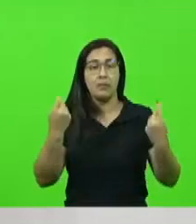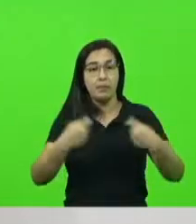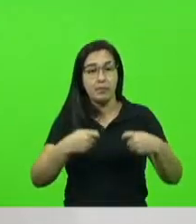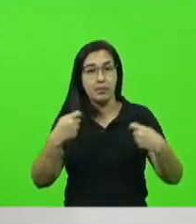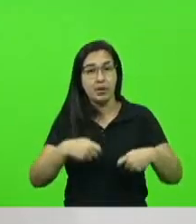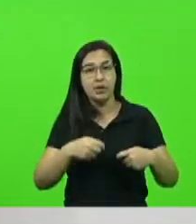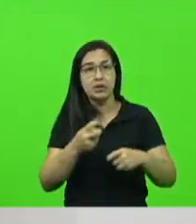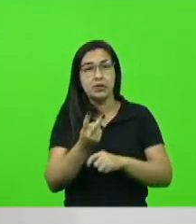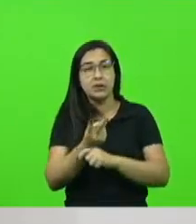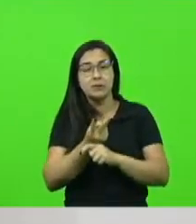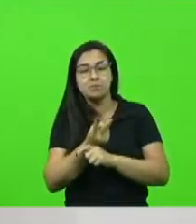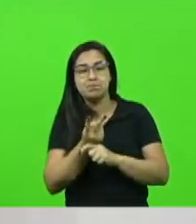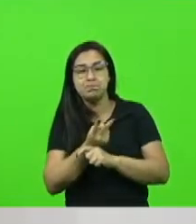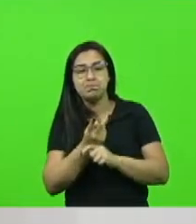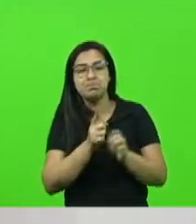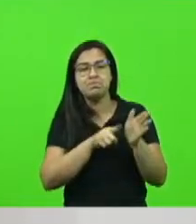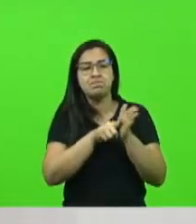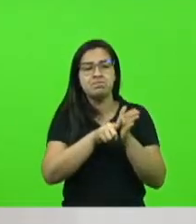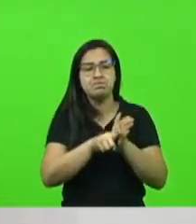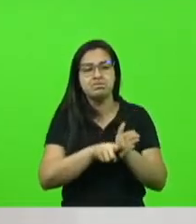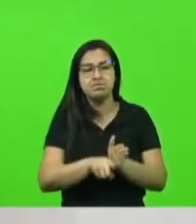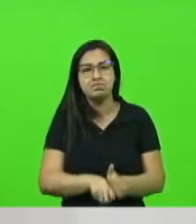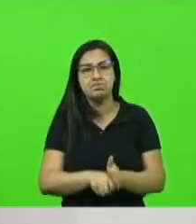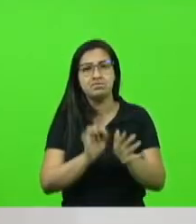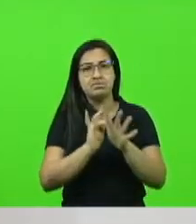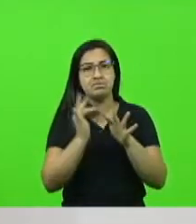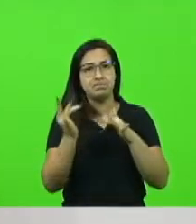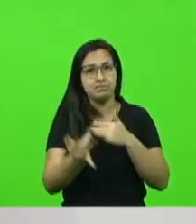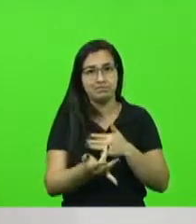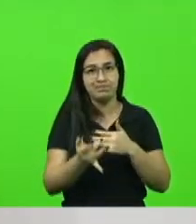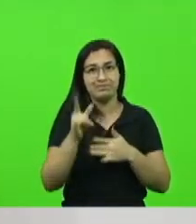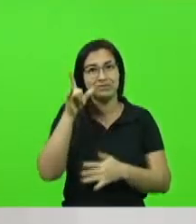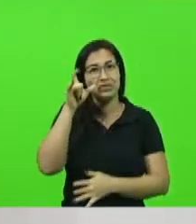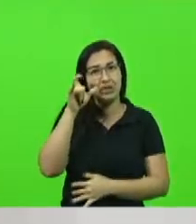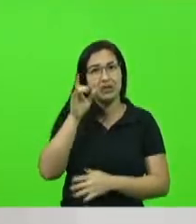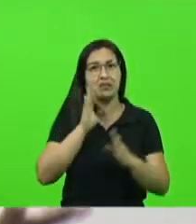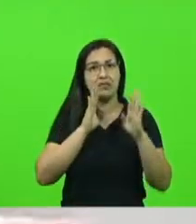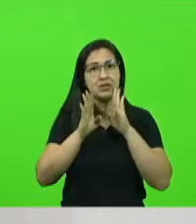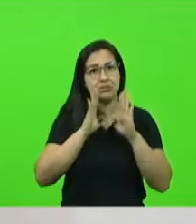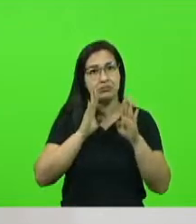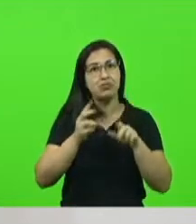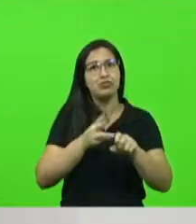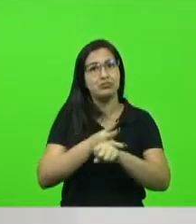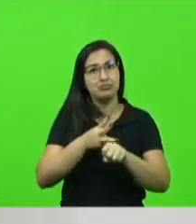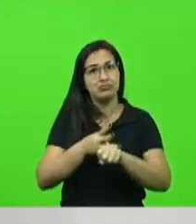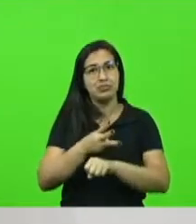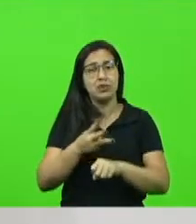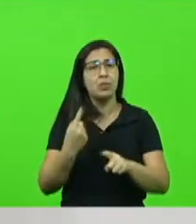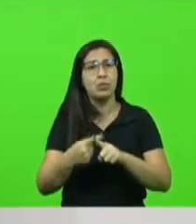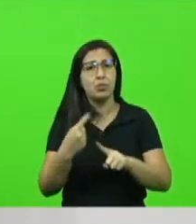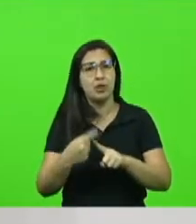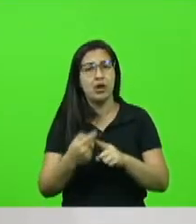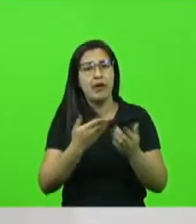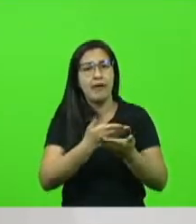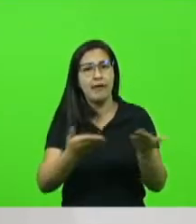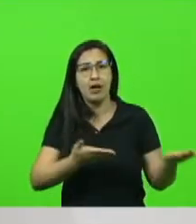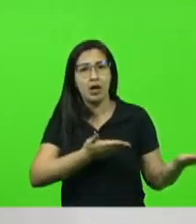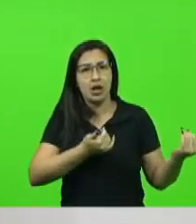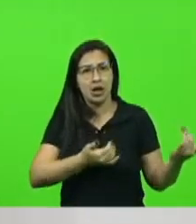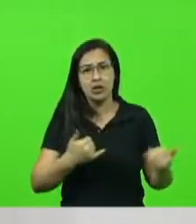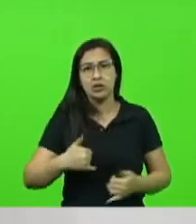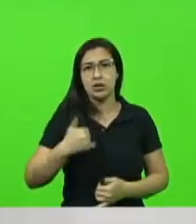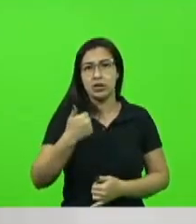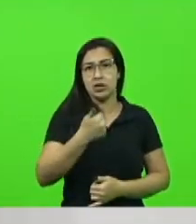social de um jovem, de uma criança, um pré-adolescente, adolescente, de 12,